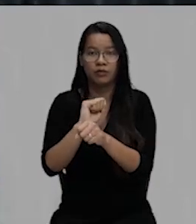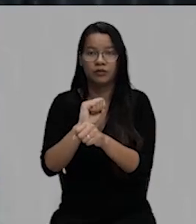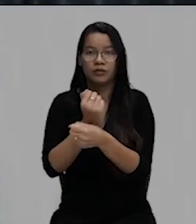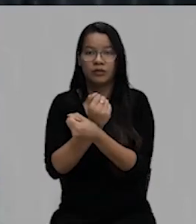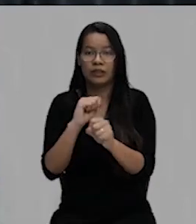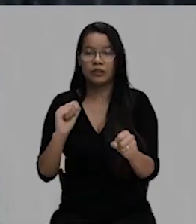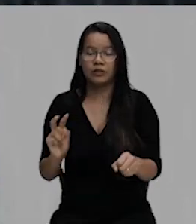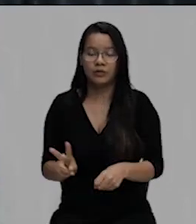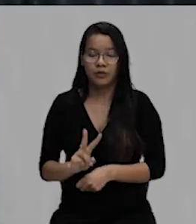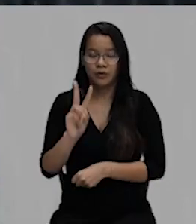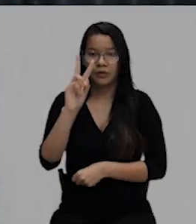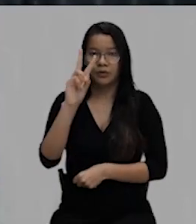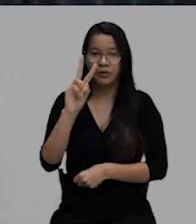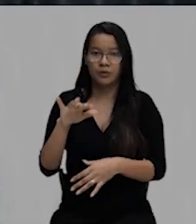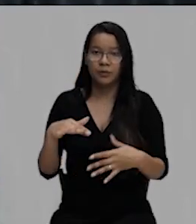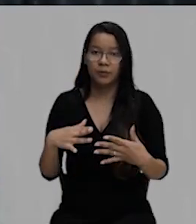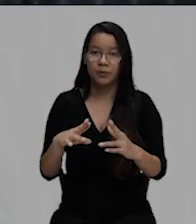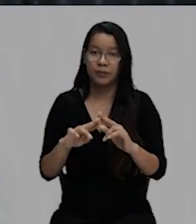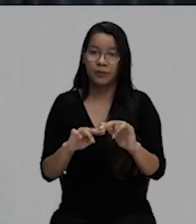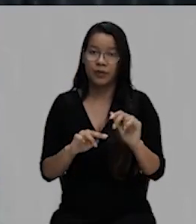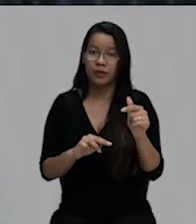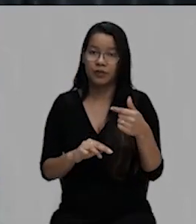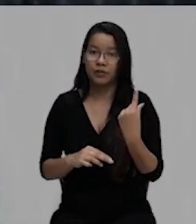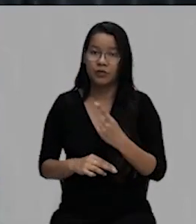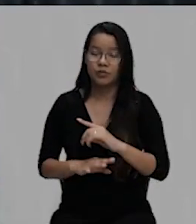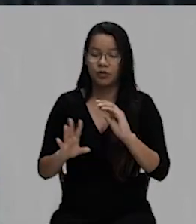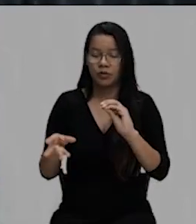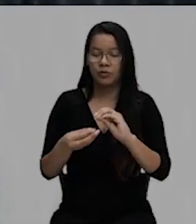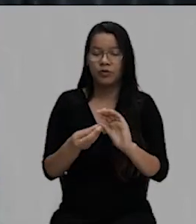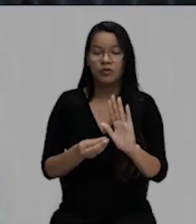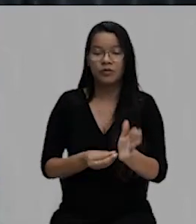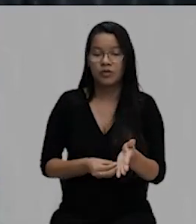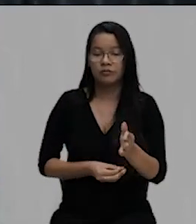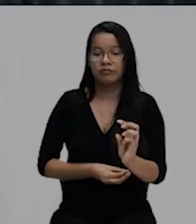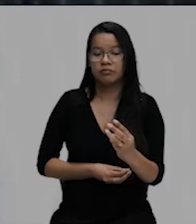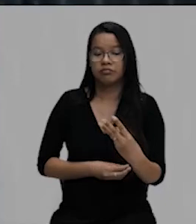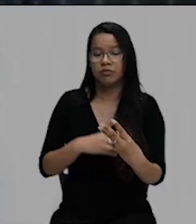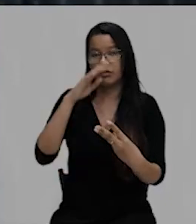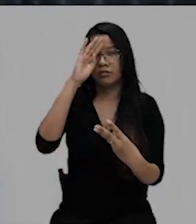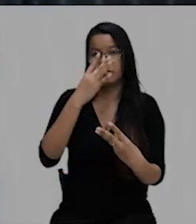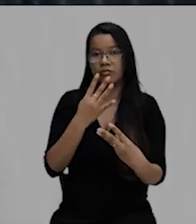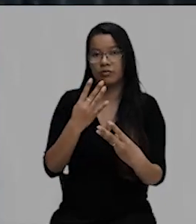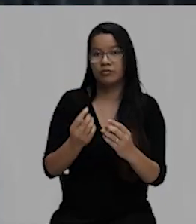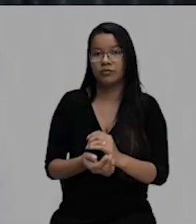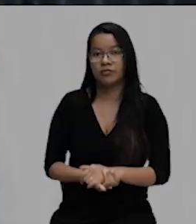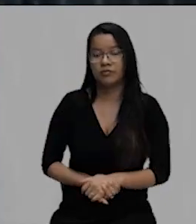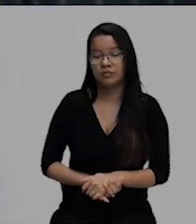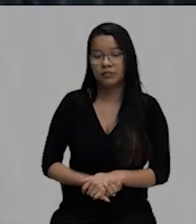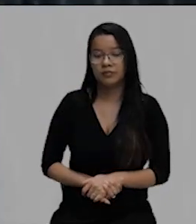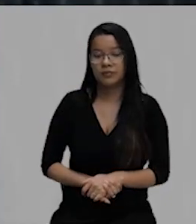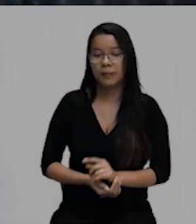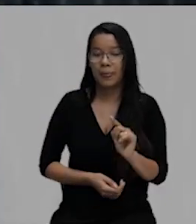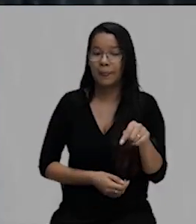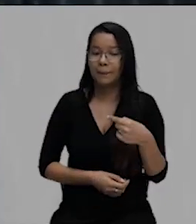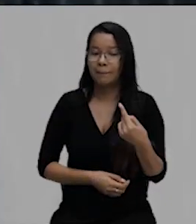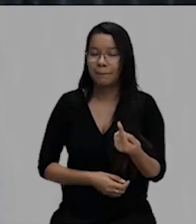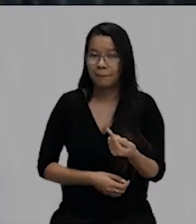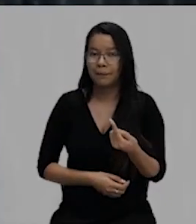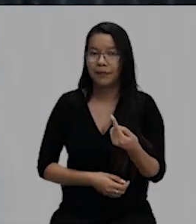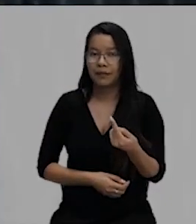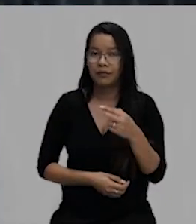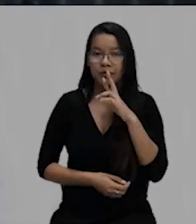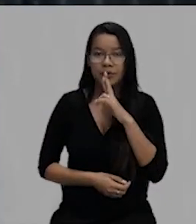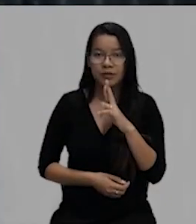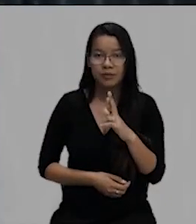Não é o nosso caso aqui, por isso já colocamos direto solução igual a 3. Belezinha? Vamos passar para uma próxima para ver se você está conseguindo